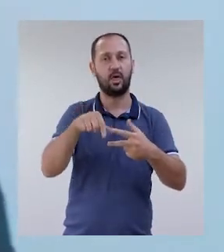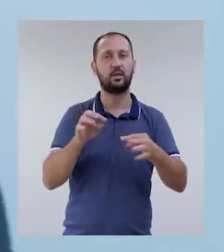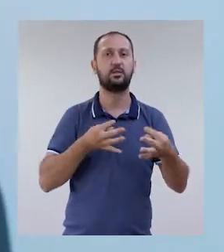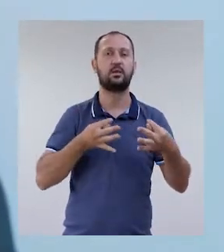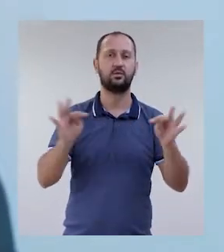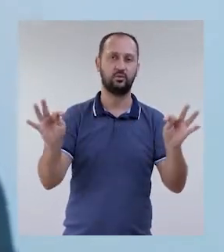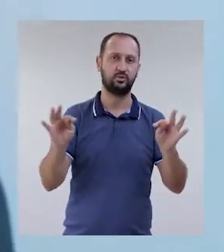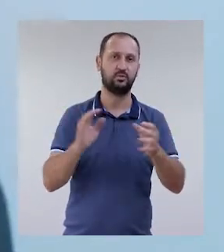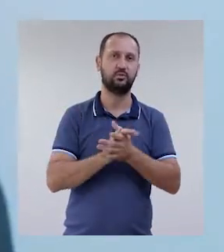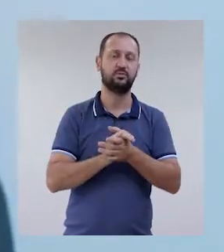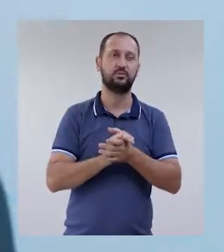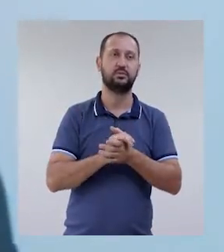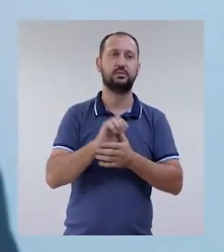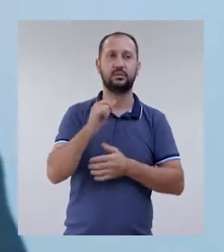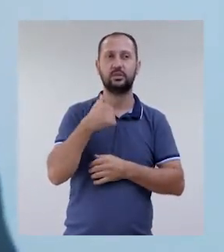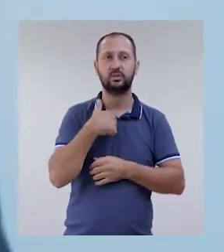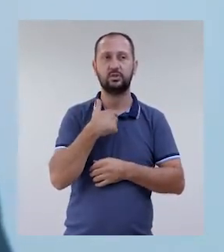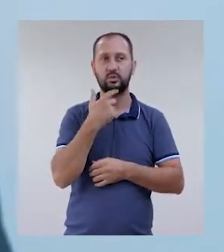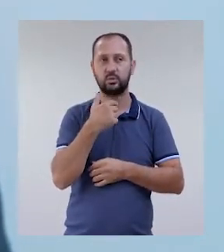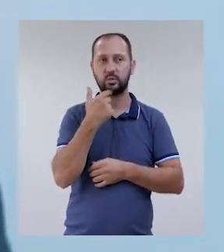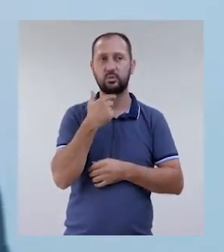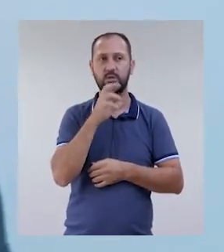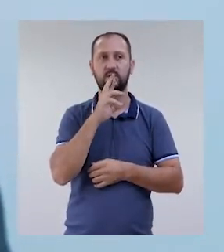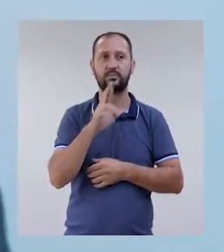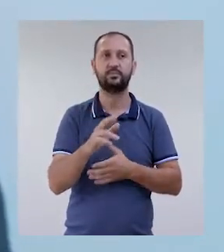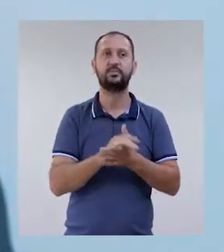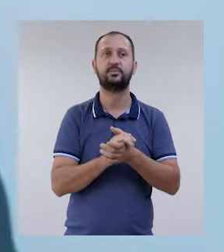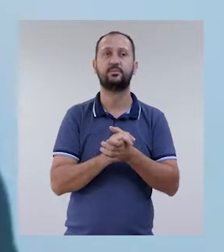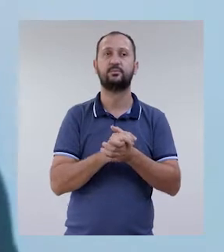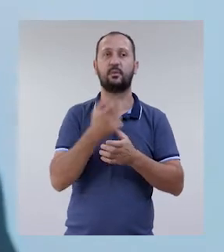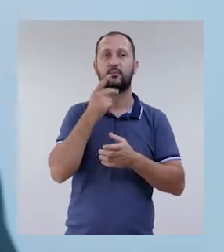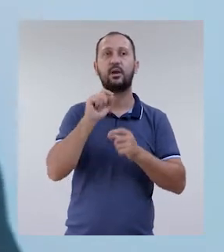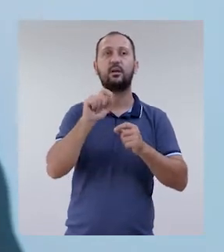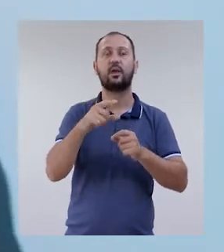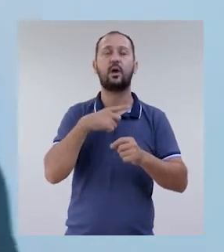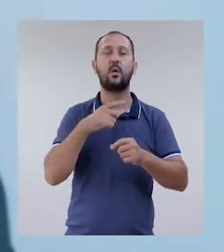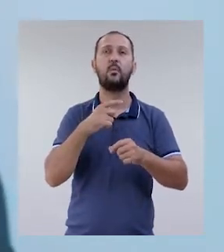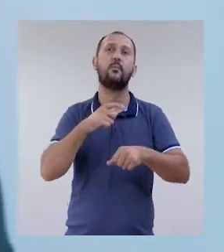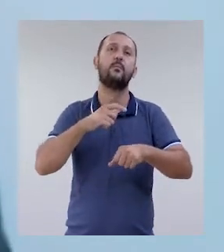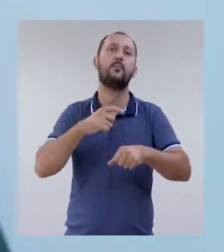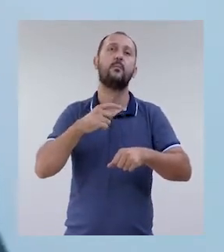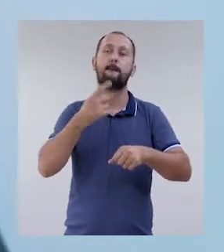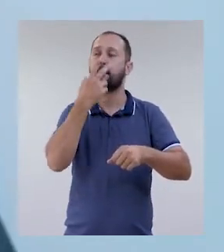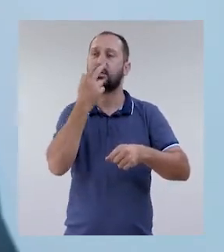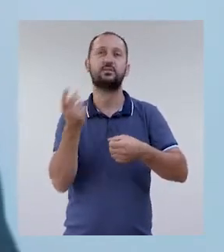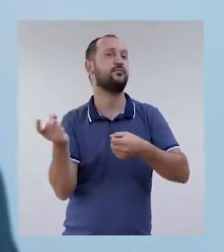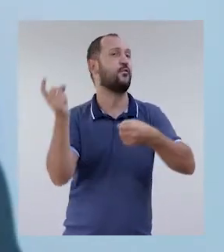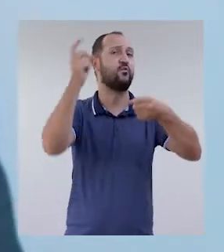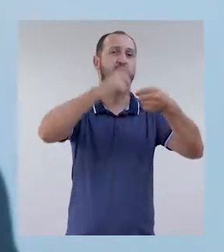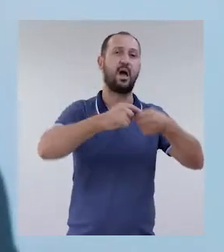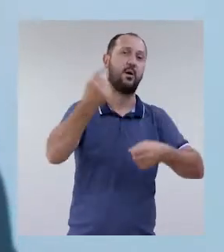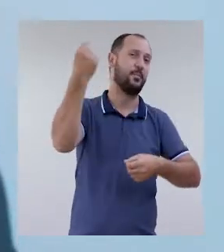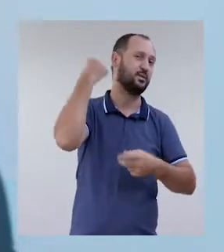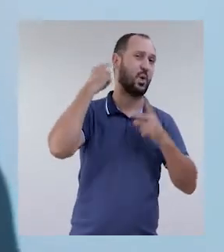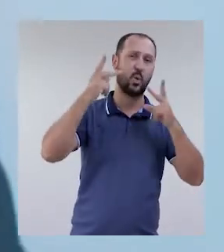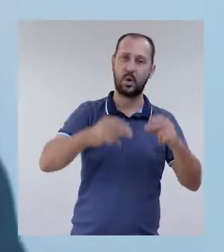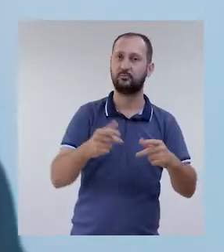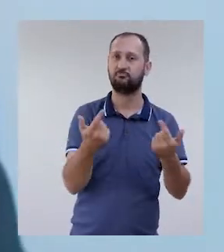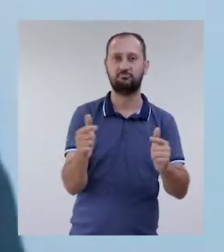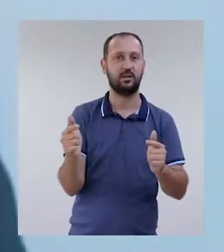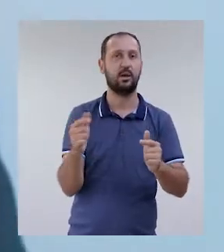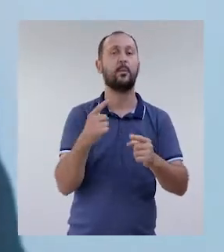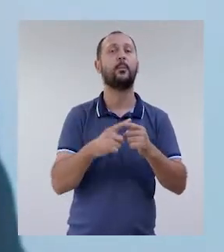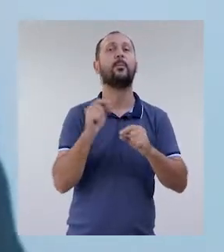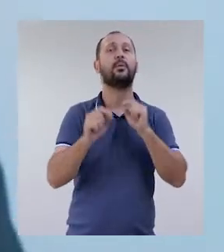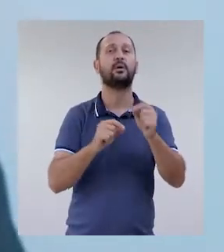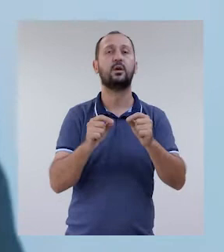meio tecnológico. Não fosse isso, a gente não conseguiria responder. Então, quando eu digo que é o caminho sem volta, é no sentido positivo de dizer que as